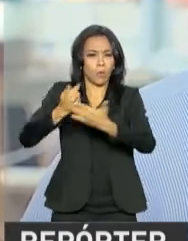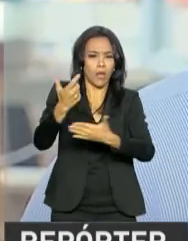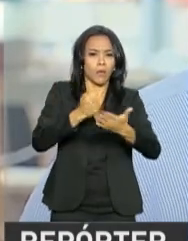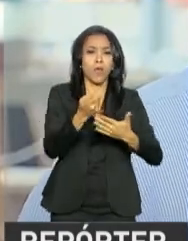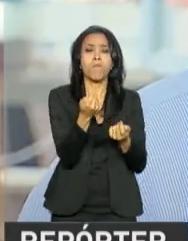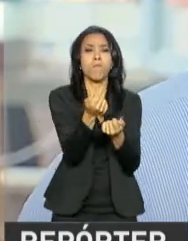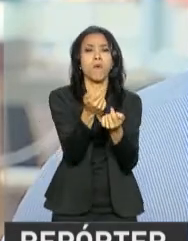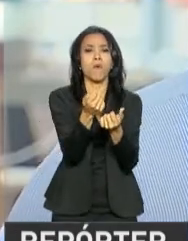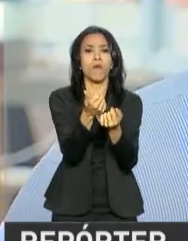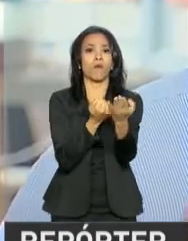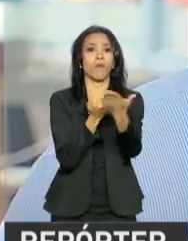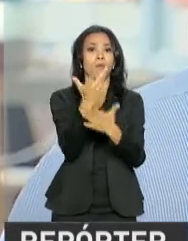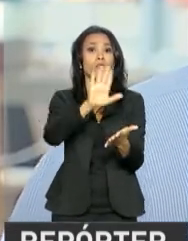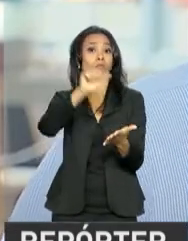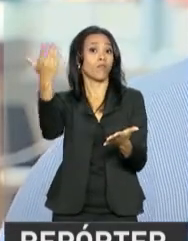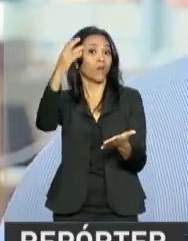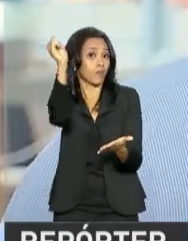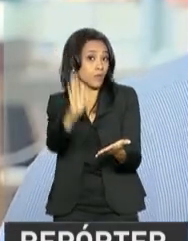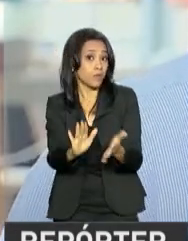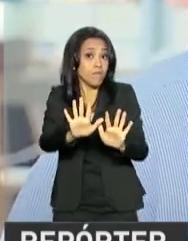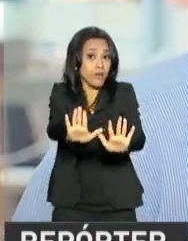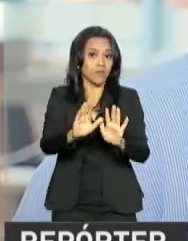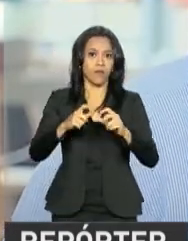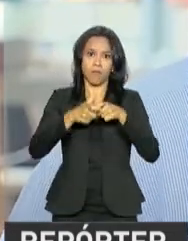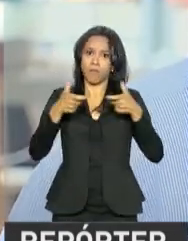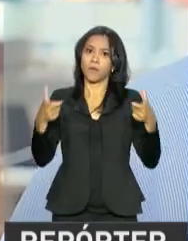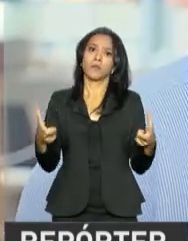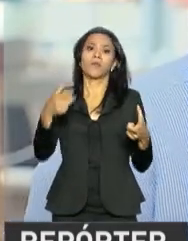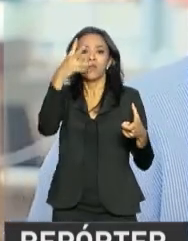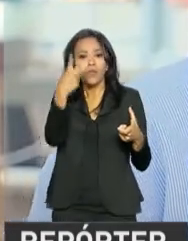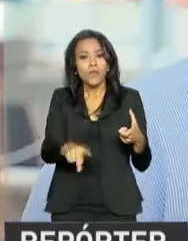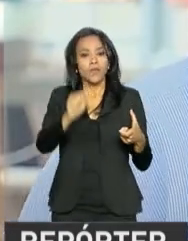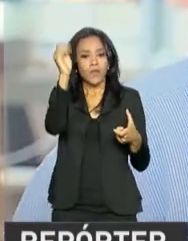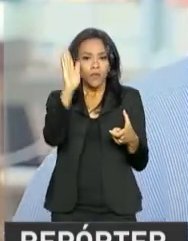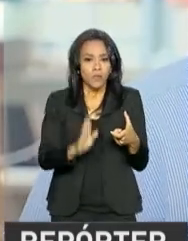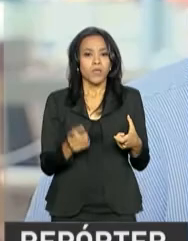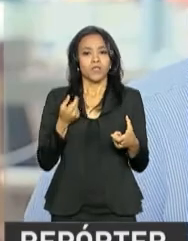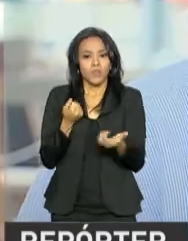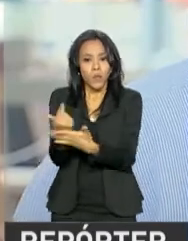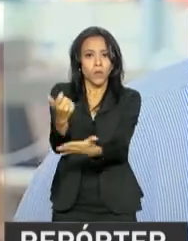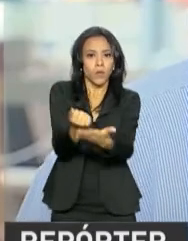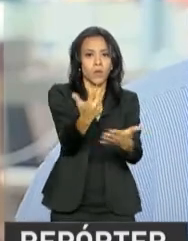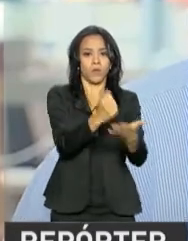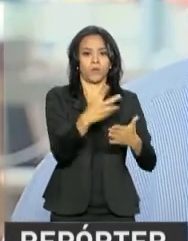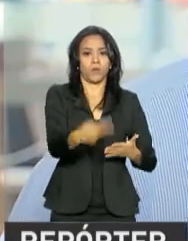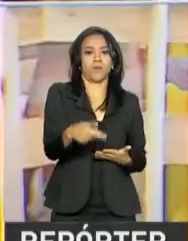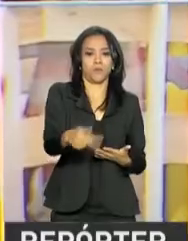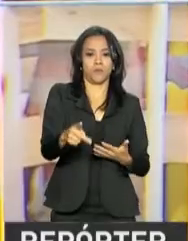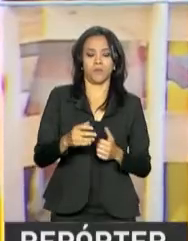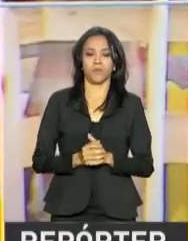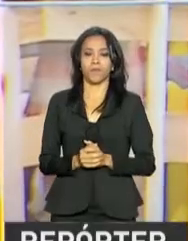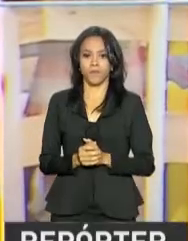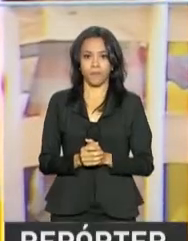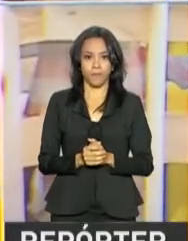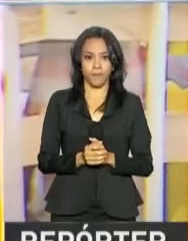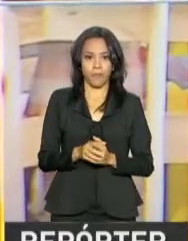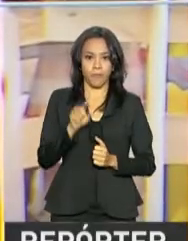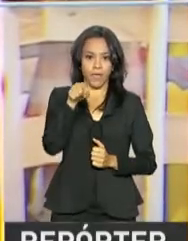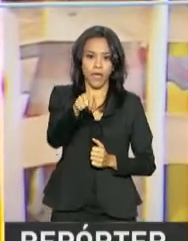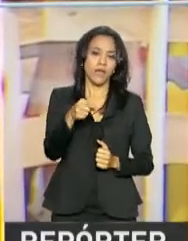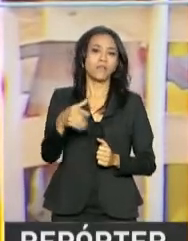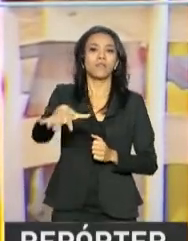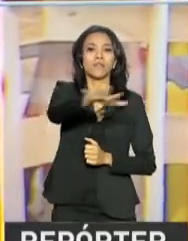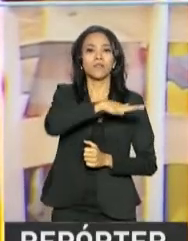importado poucas peças mas a maioria foi é do brasil no mercado do metal mecânico no brasil a aposta da